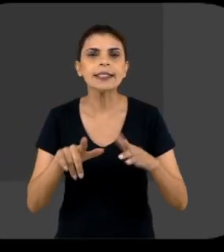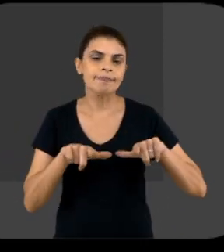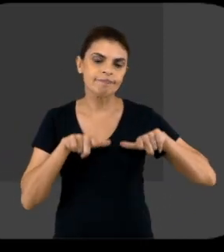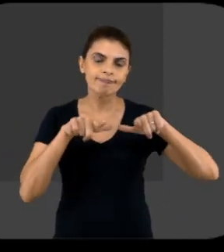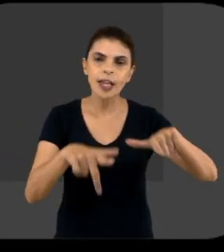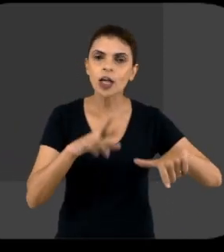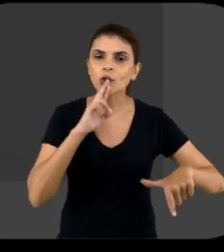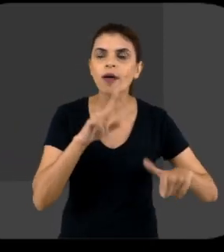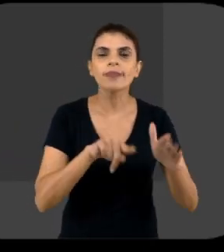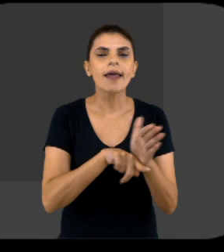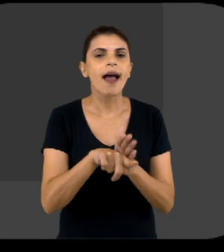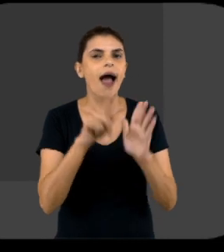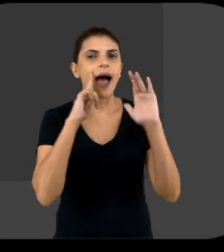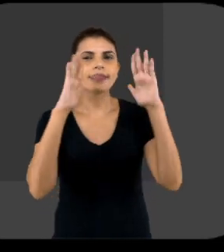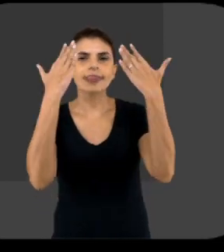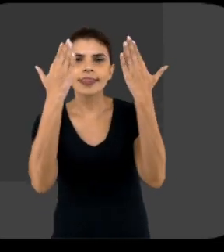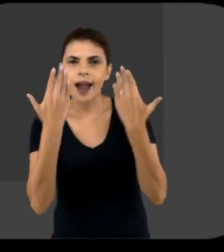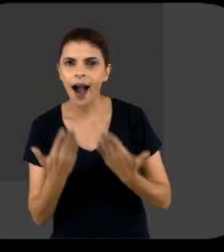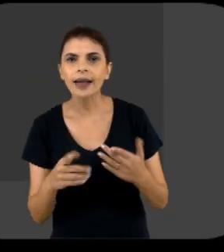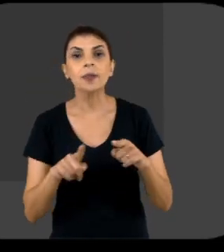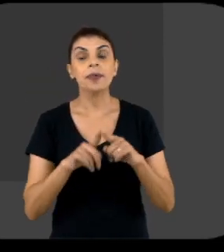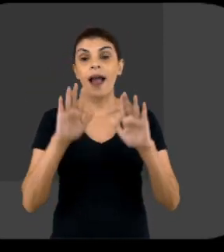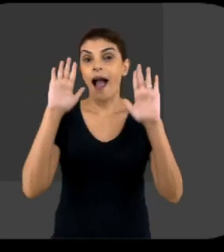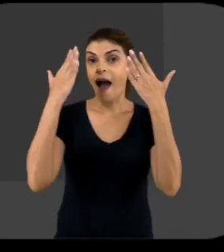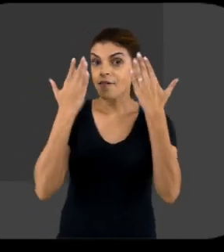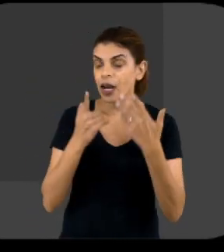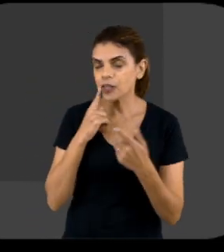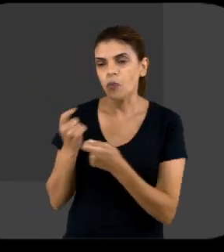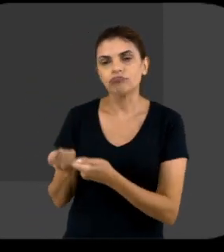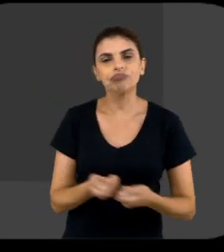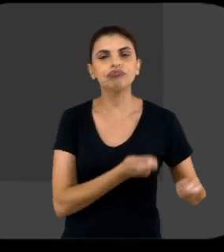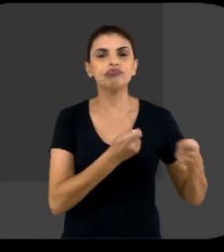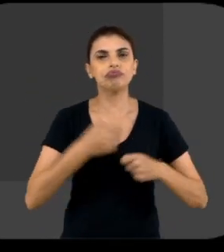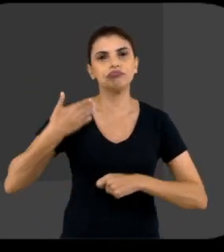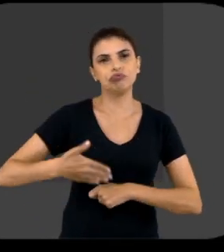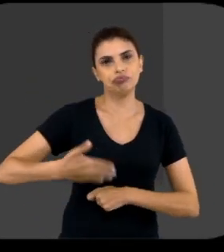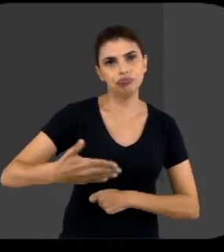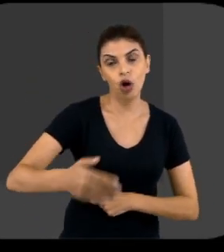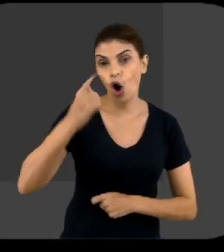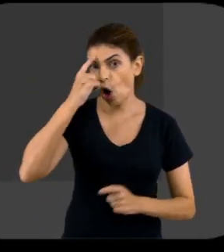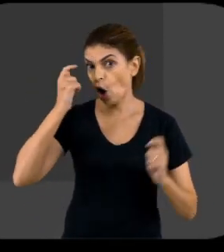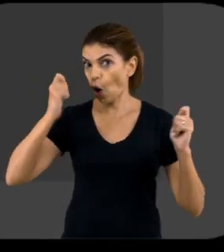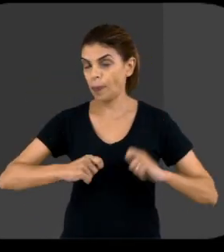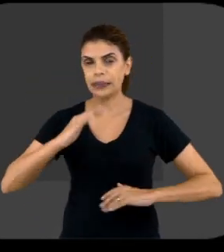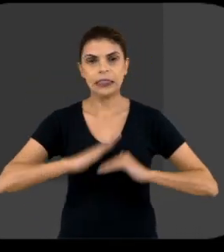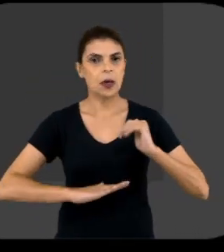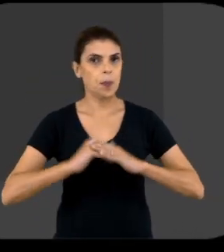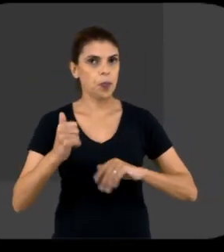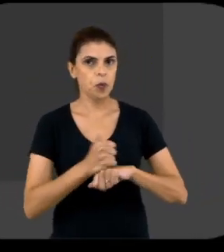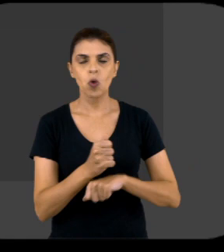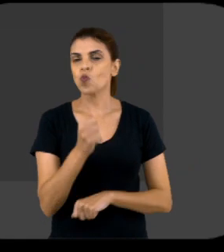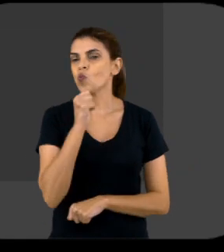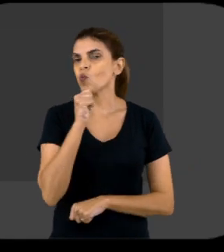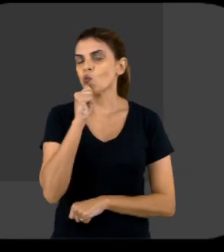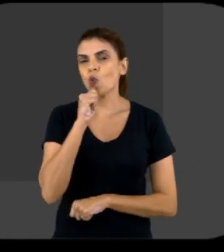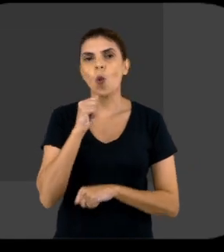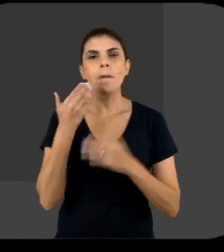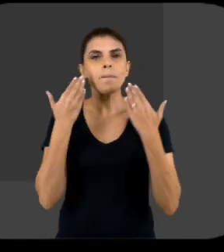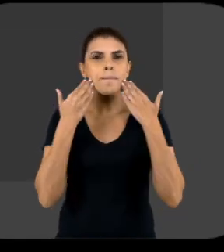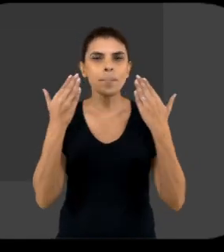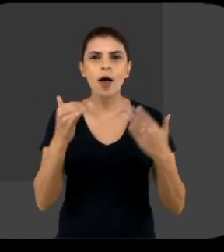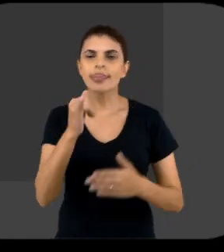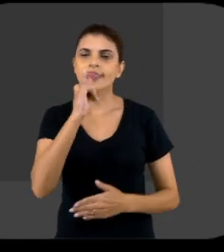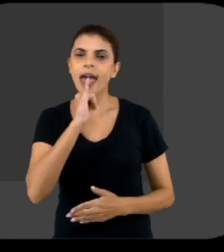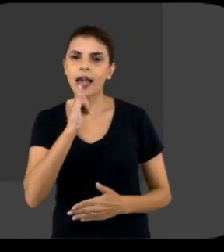laudo de análise, ela não fala especificamente sobre a avaliação periódica da competência dos profissionais, ela não fala de teste